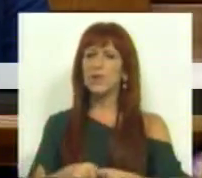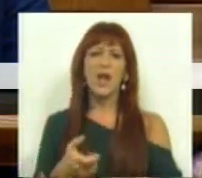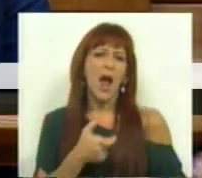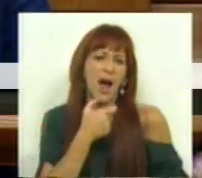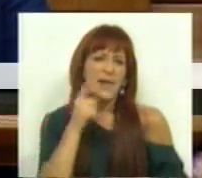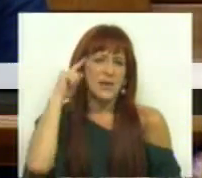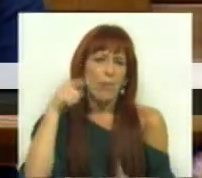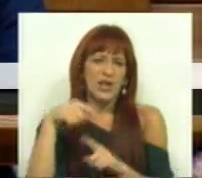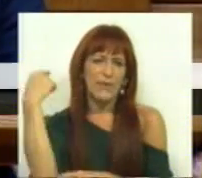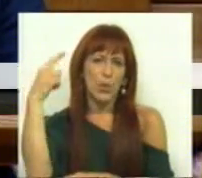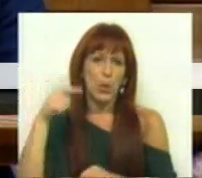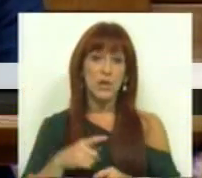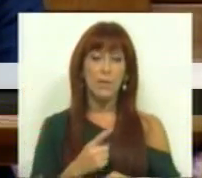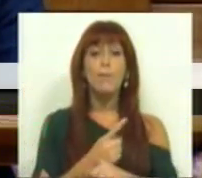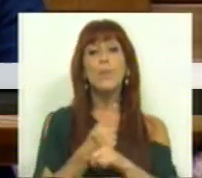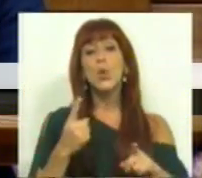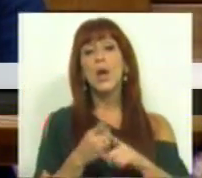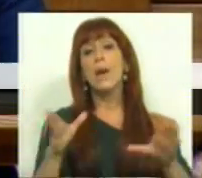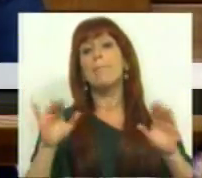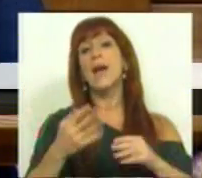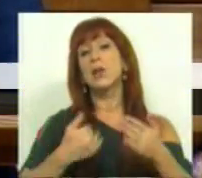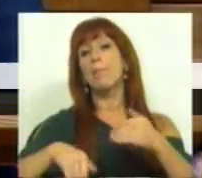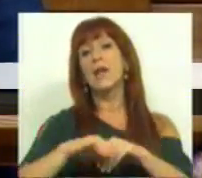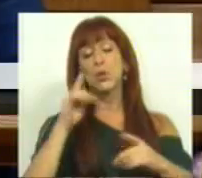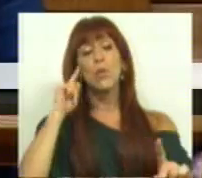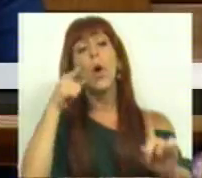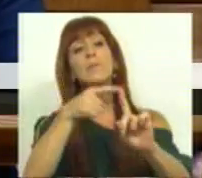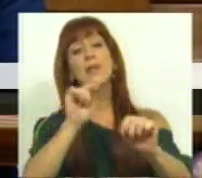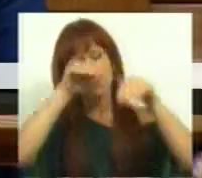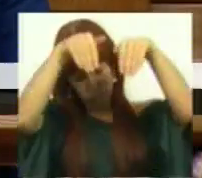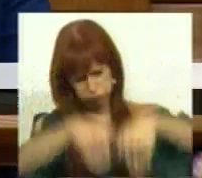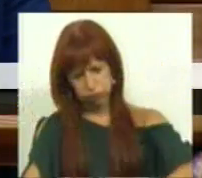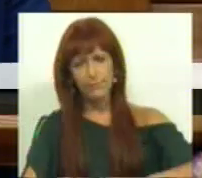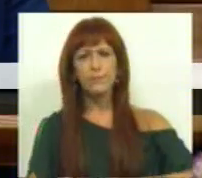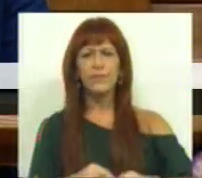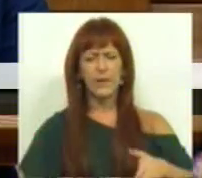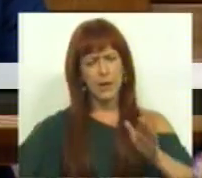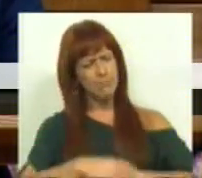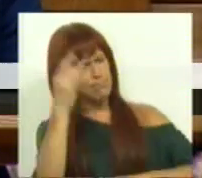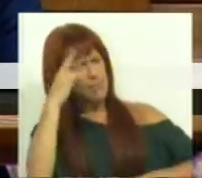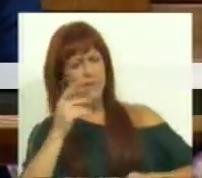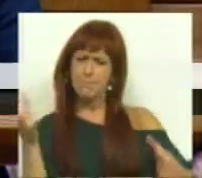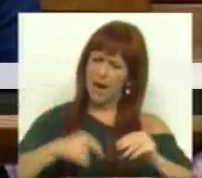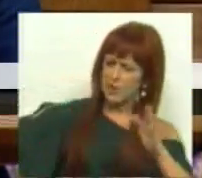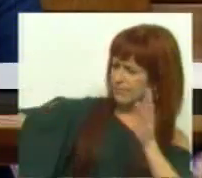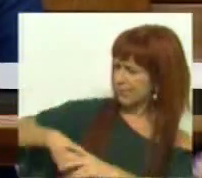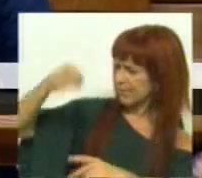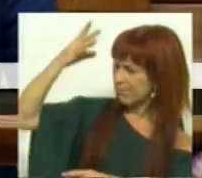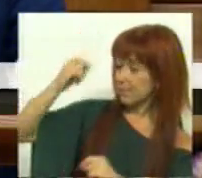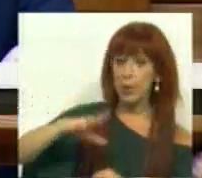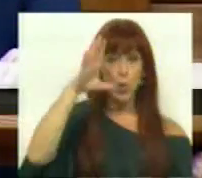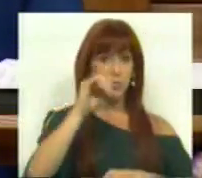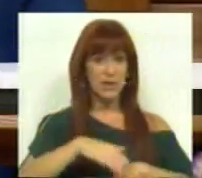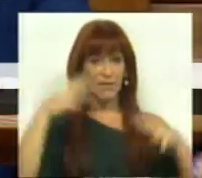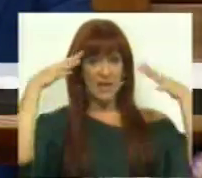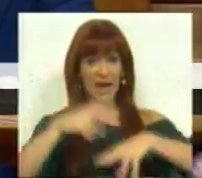apenas um objetivo: justificar mais um passo em direção ao precipício. E de chantagem em chantagem, o Governo